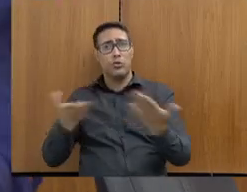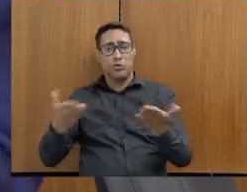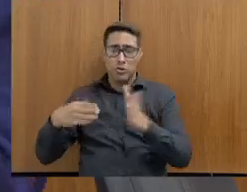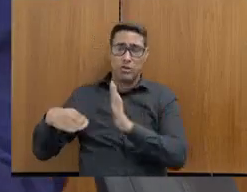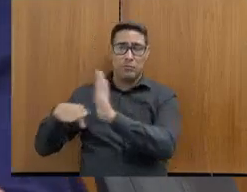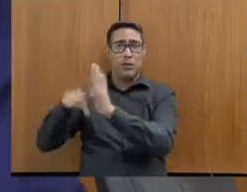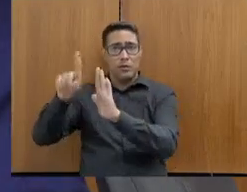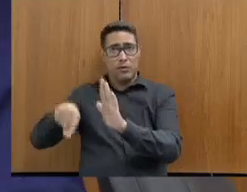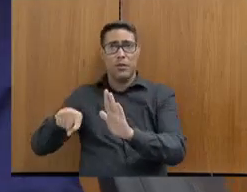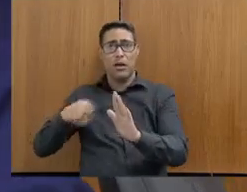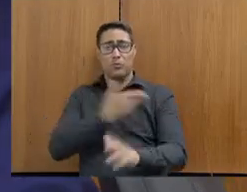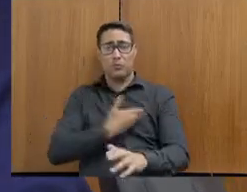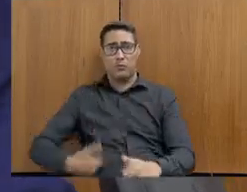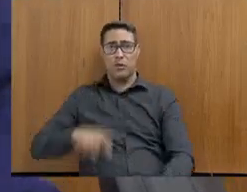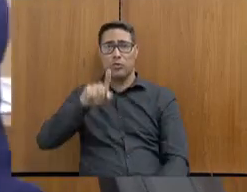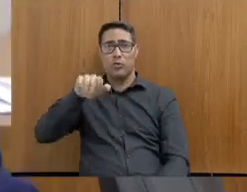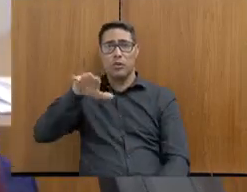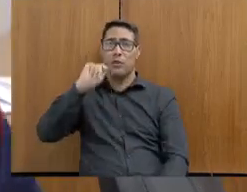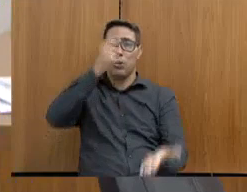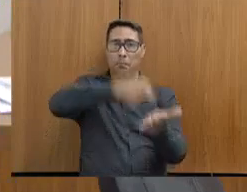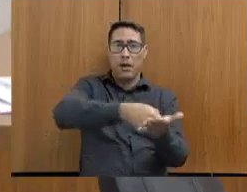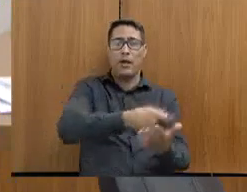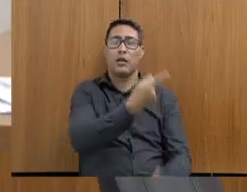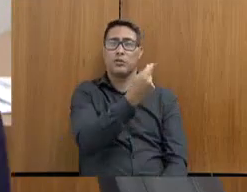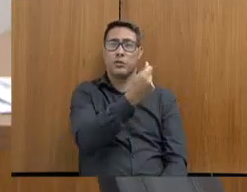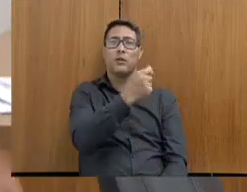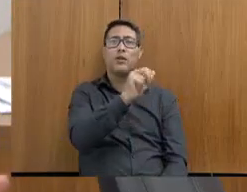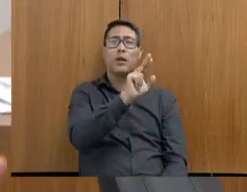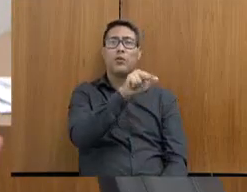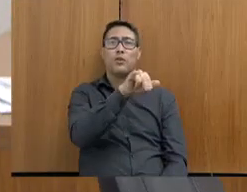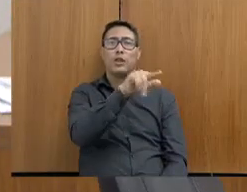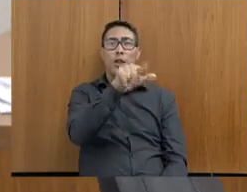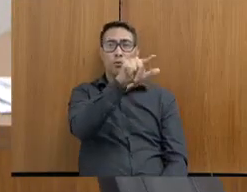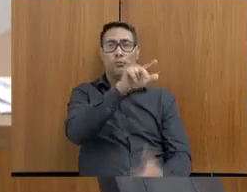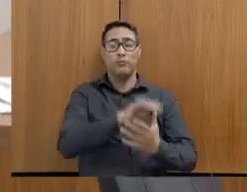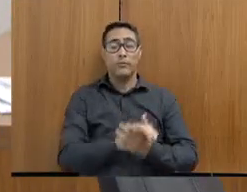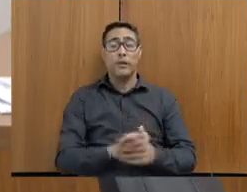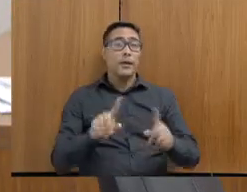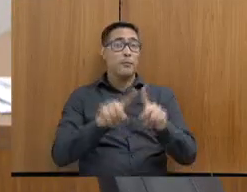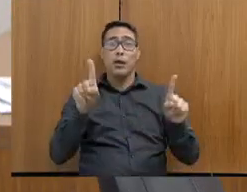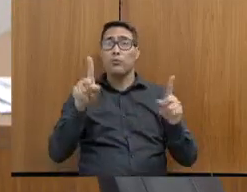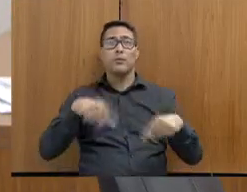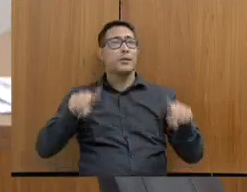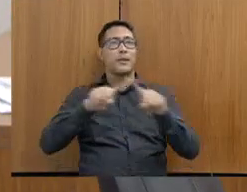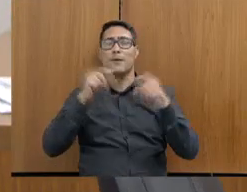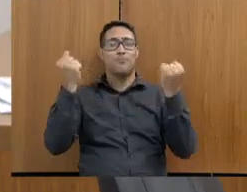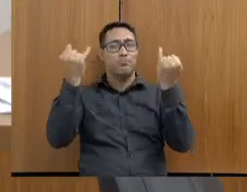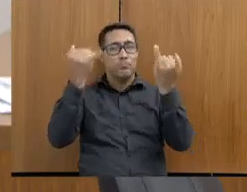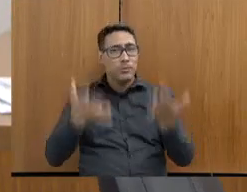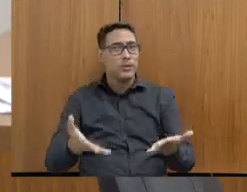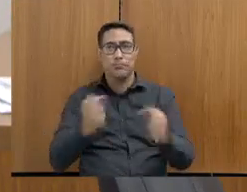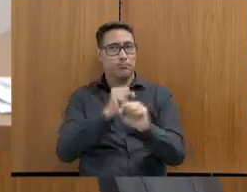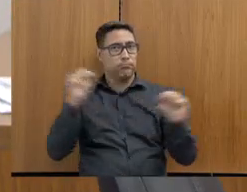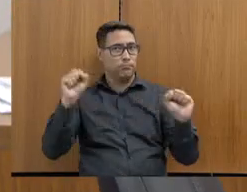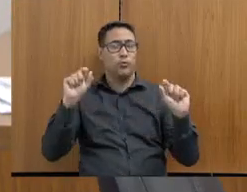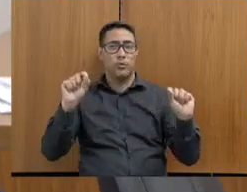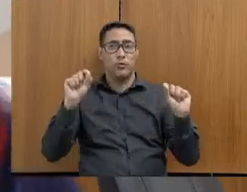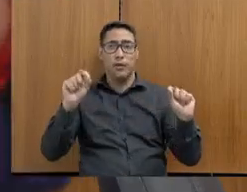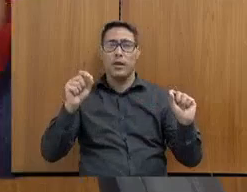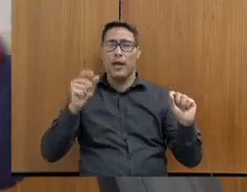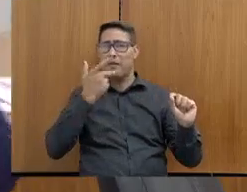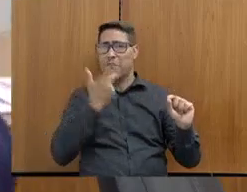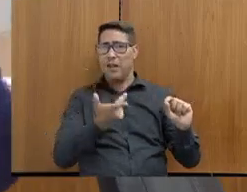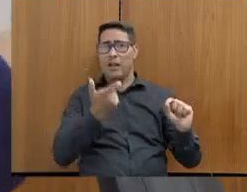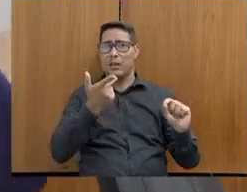as dívidas que deve a união agora o que não justifica é a gente argumentar que não tem recurso para